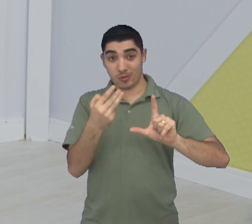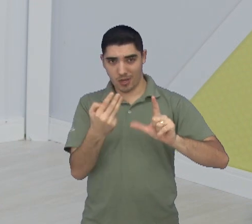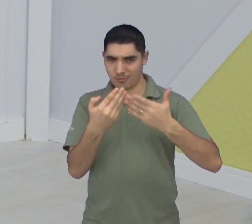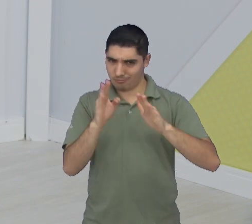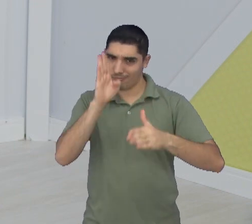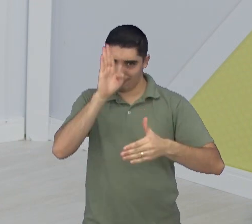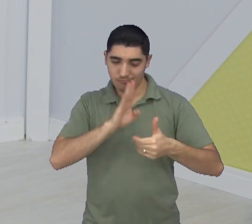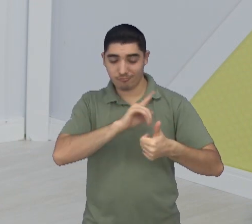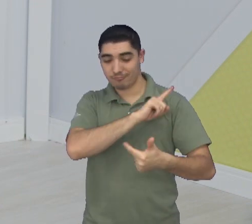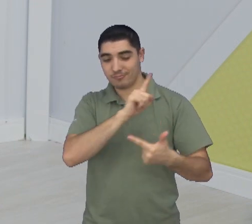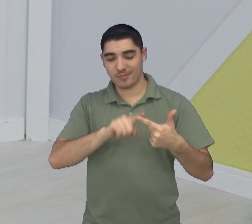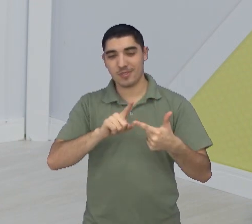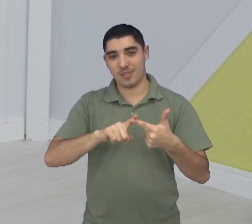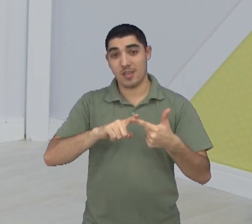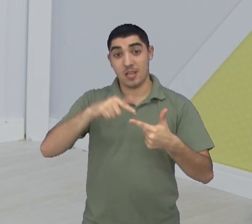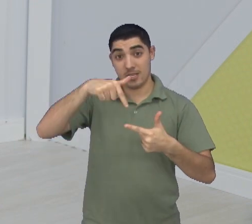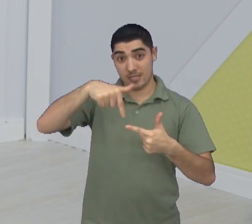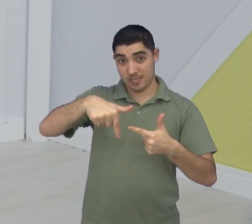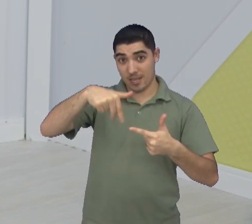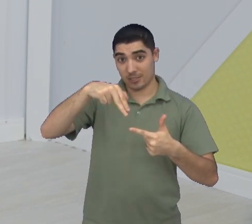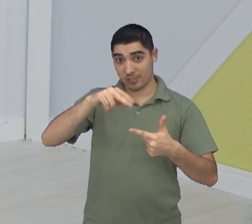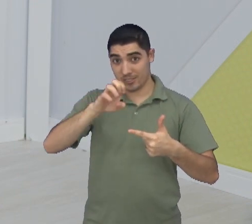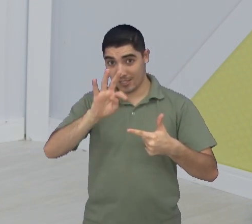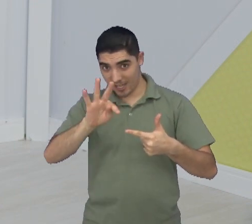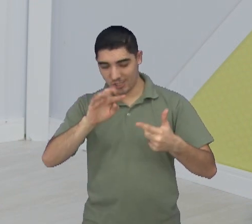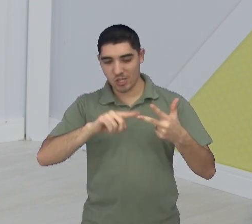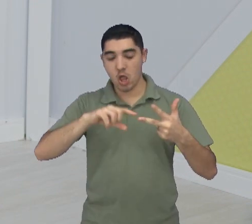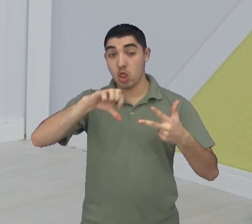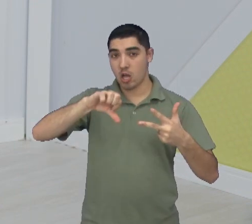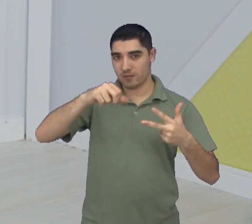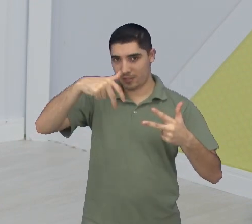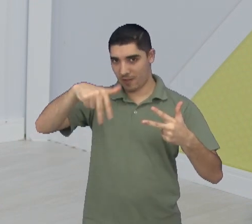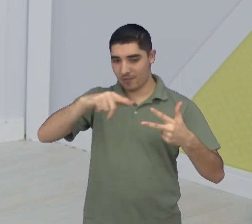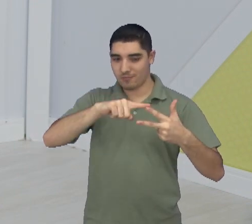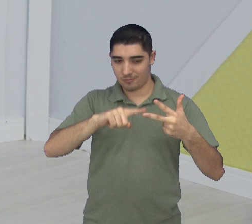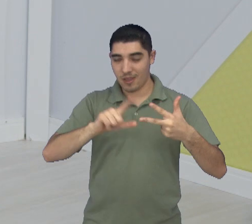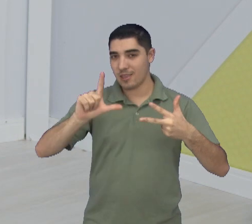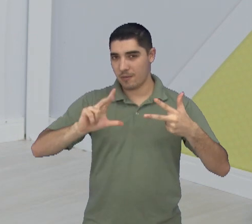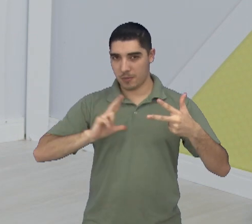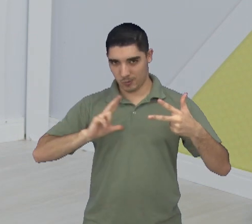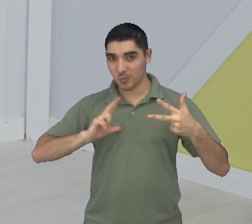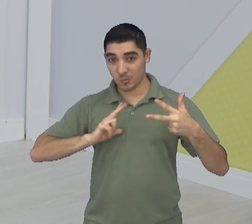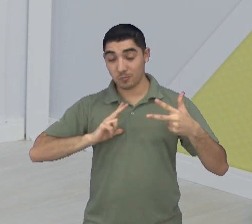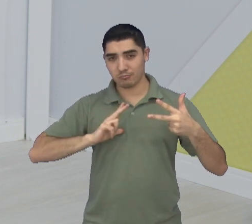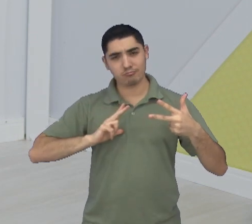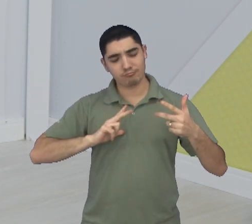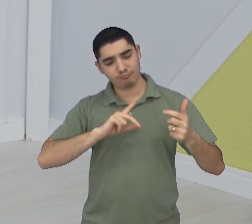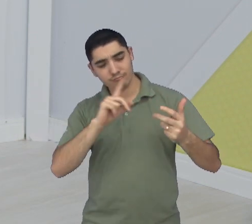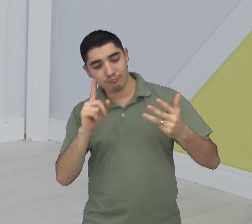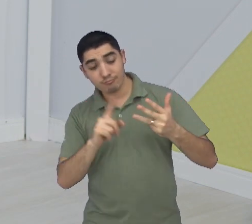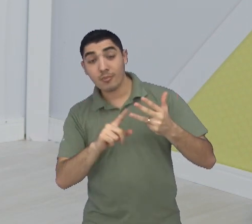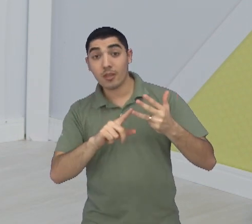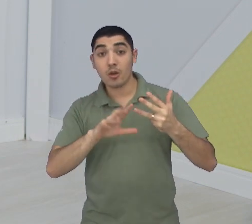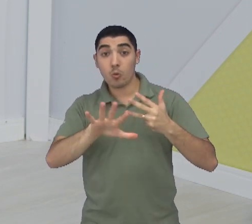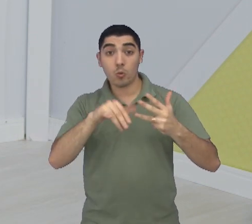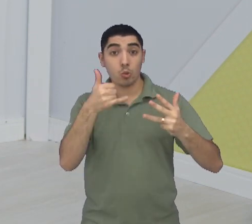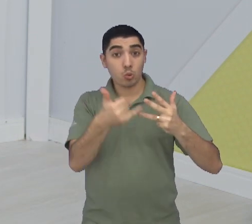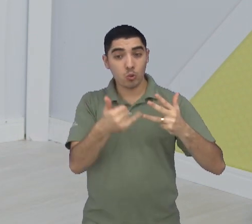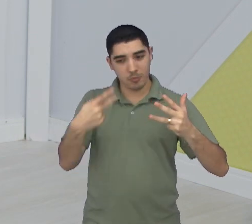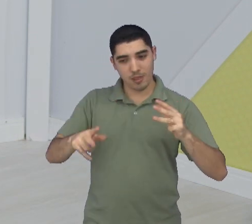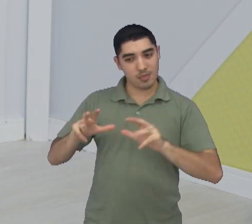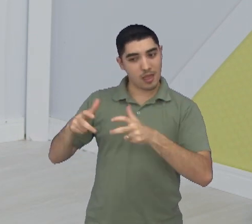12.3 do canal aberto e também nos canais 7 da NET e 9 da Vivo TV. Também estamos na internet, no YouTube